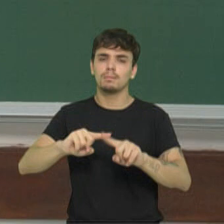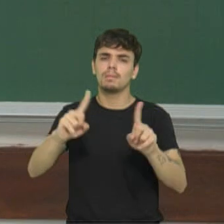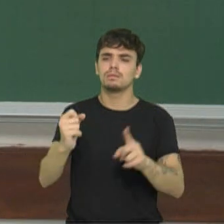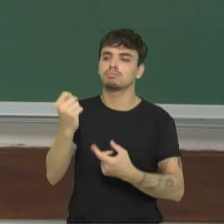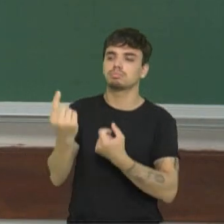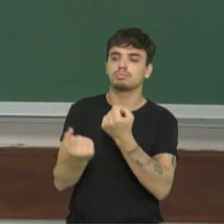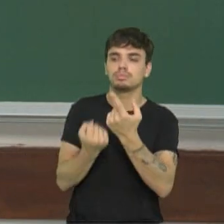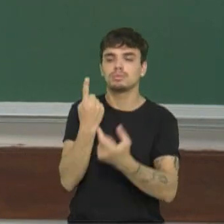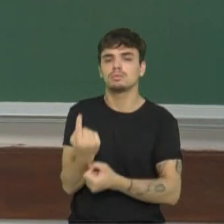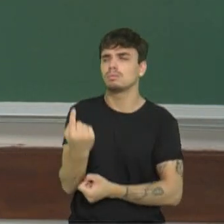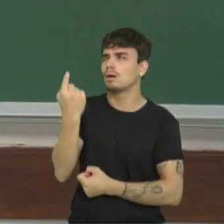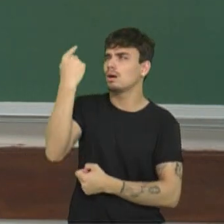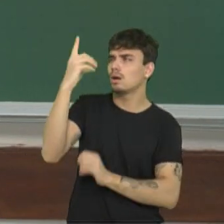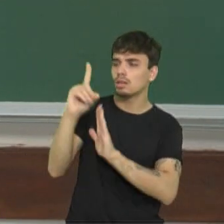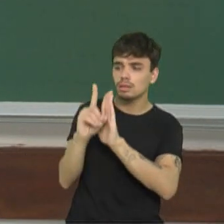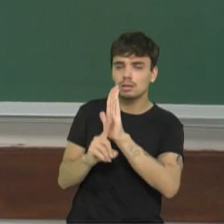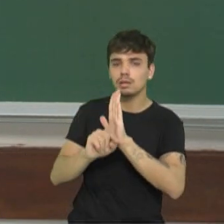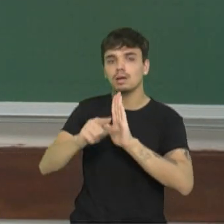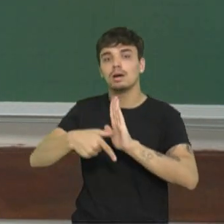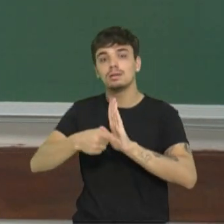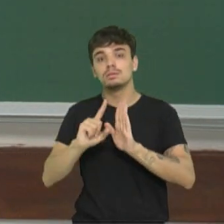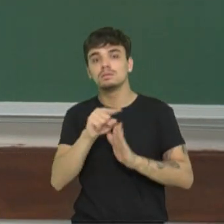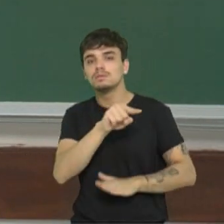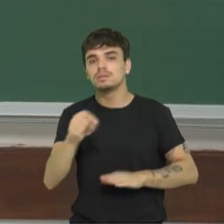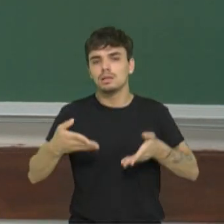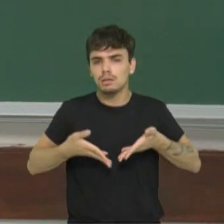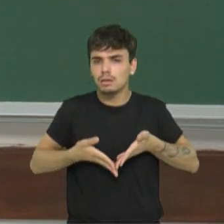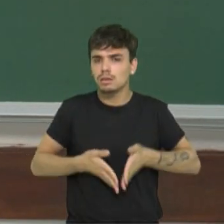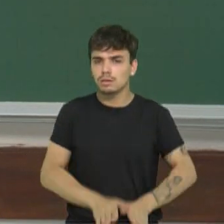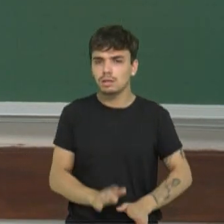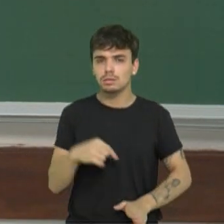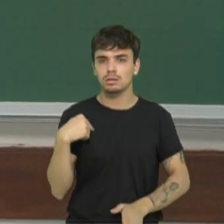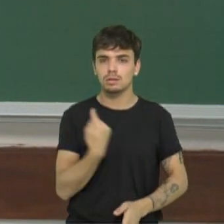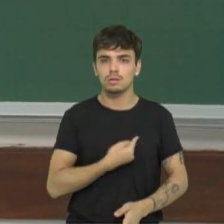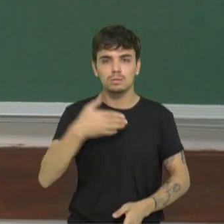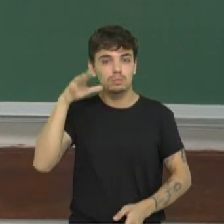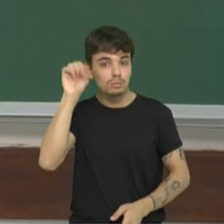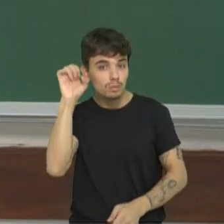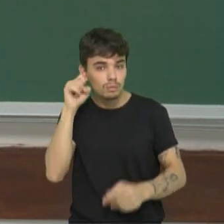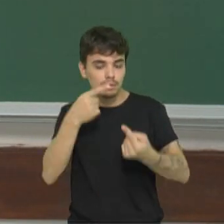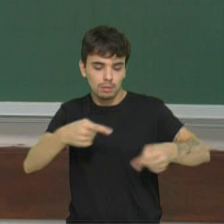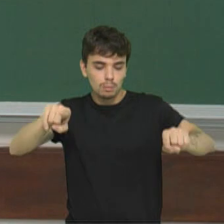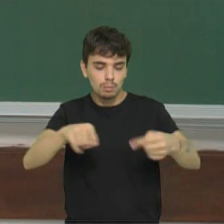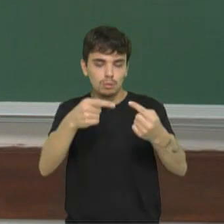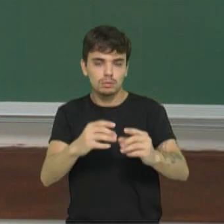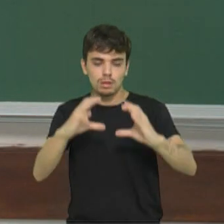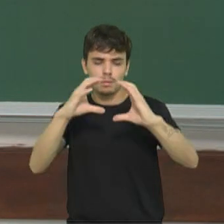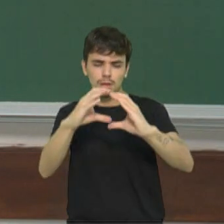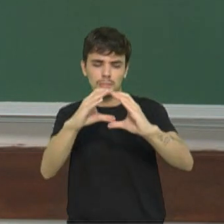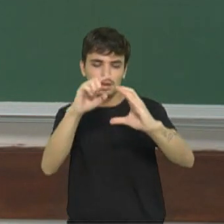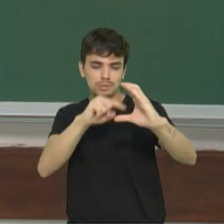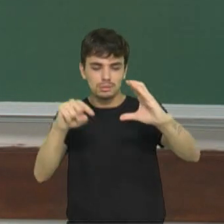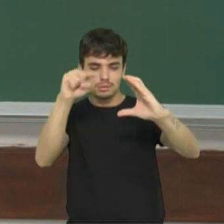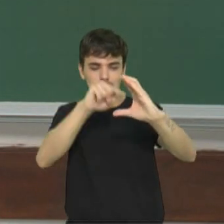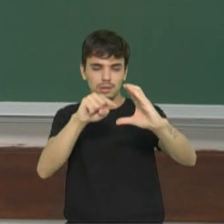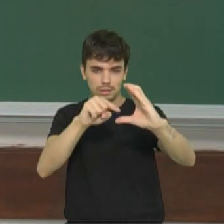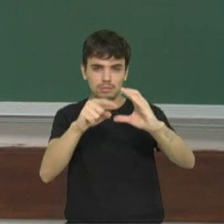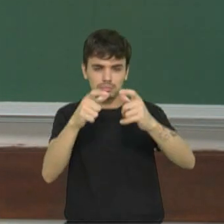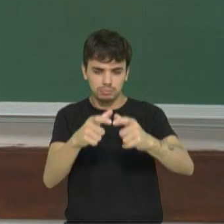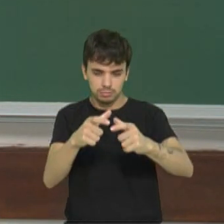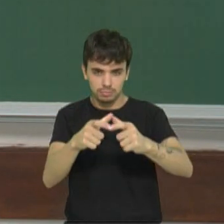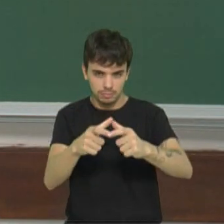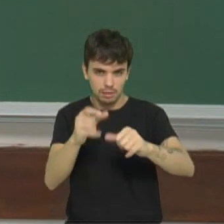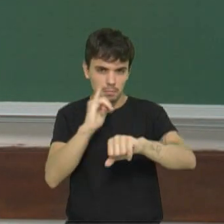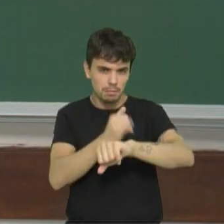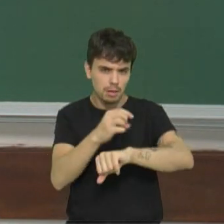algumas décadas atrás, antes de vocês nascerem, né? A gente escutava música em um compact disc, um disquinho de metal,